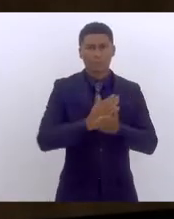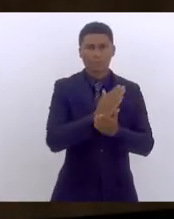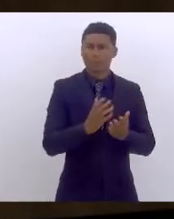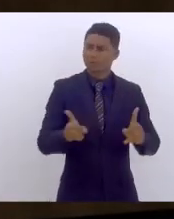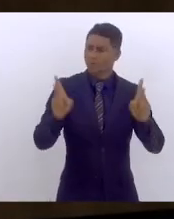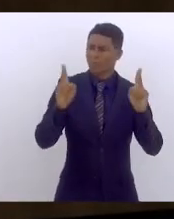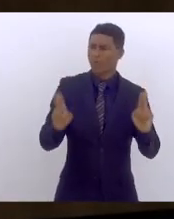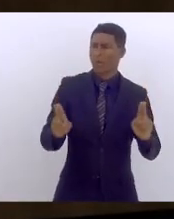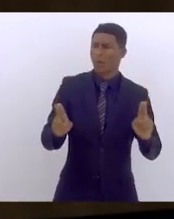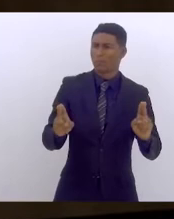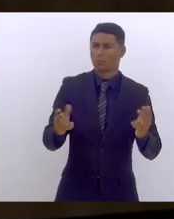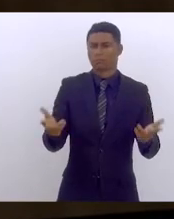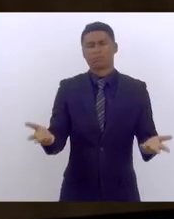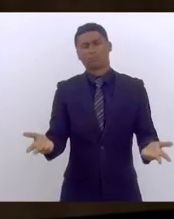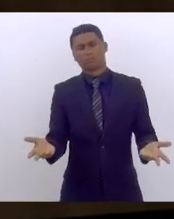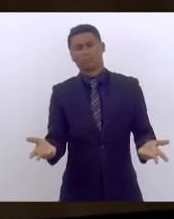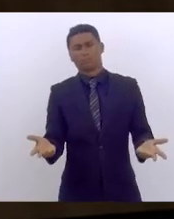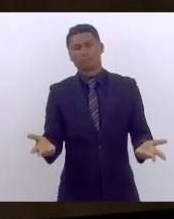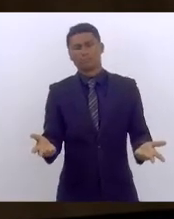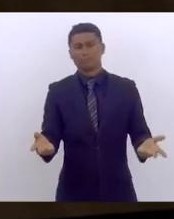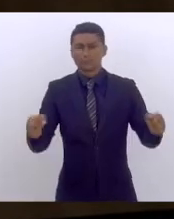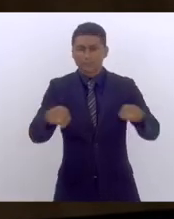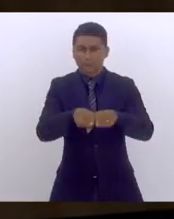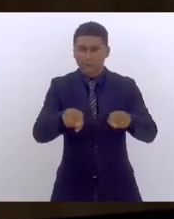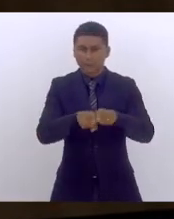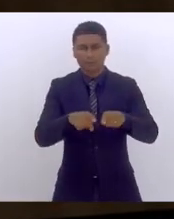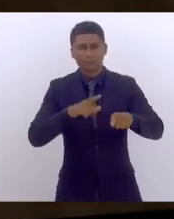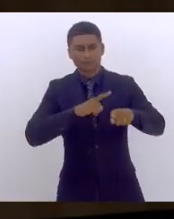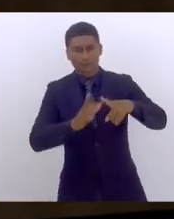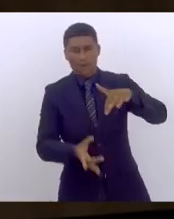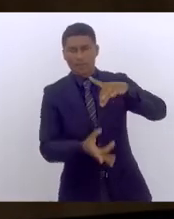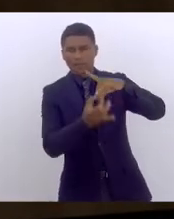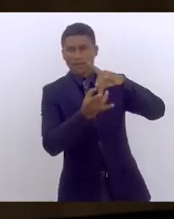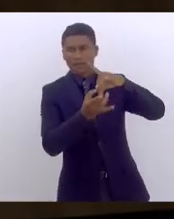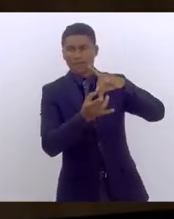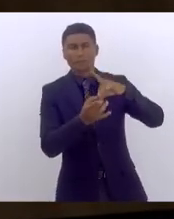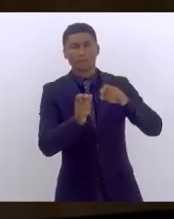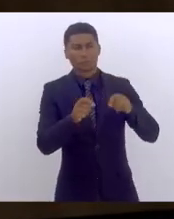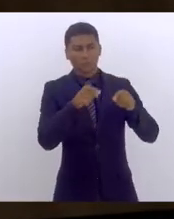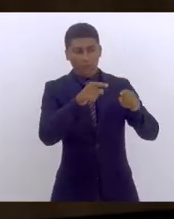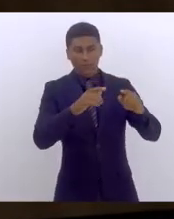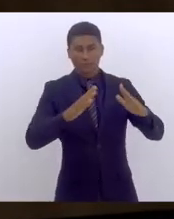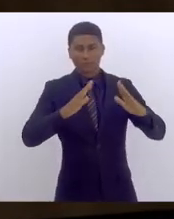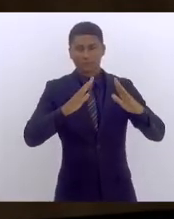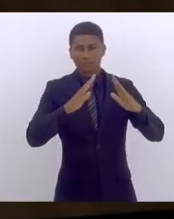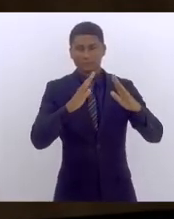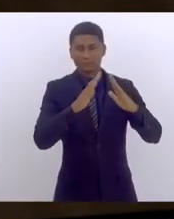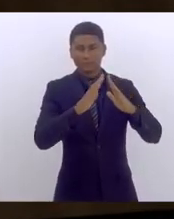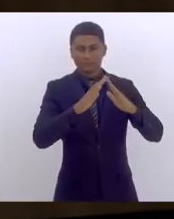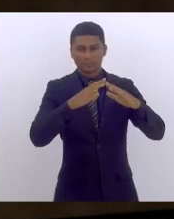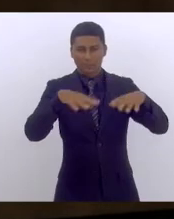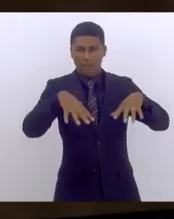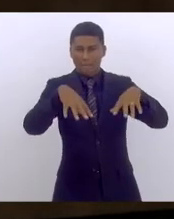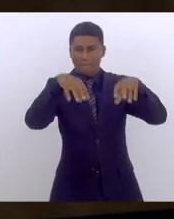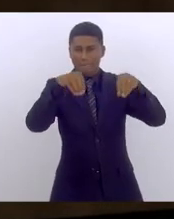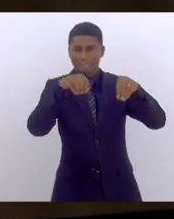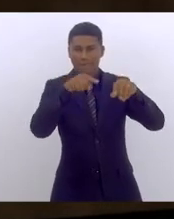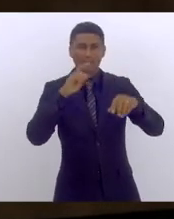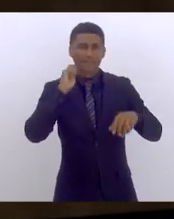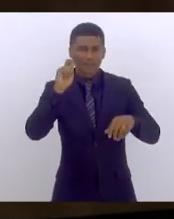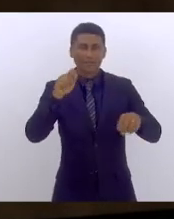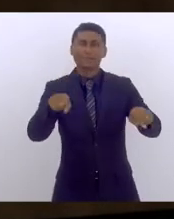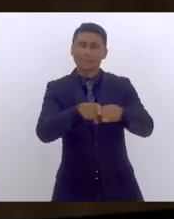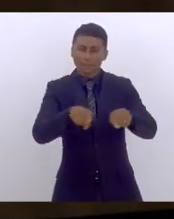se reservou, inclusive, o anexo ao Palácio Tiradentes com essa